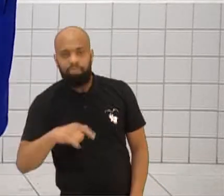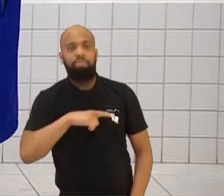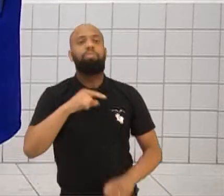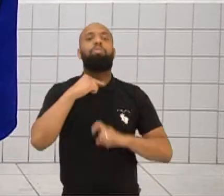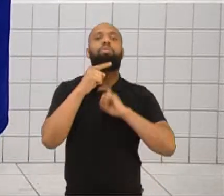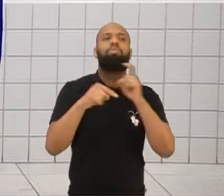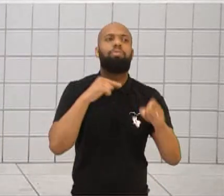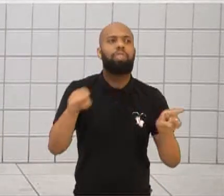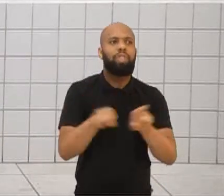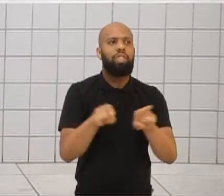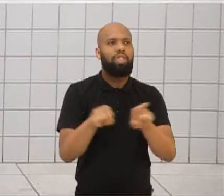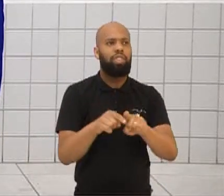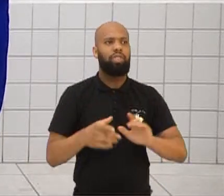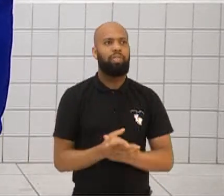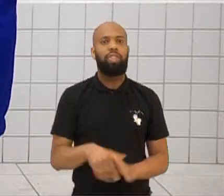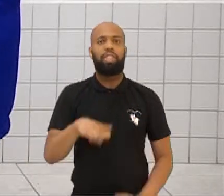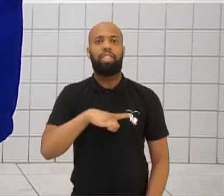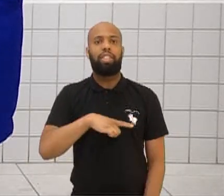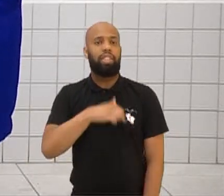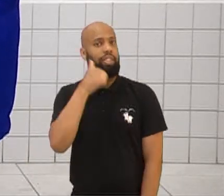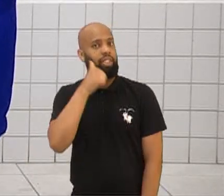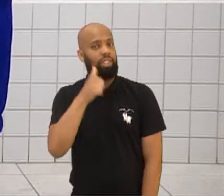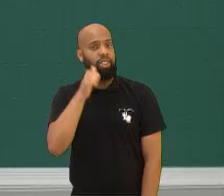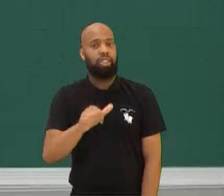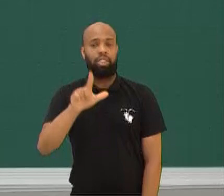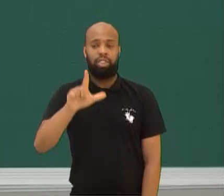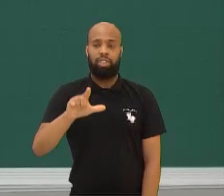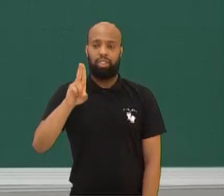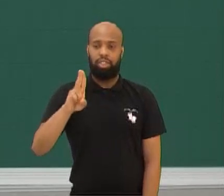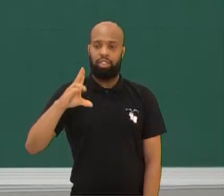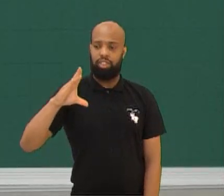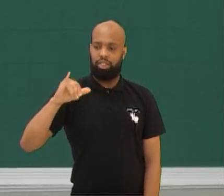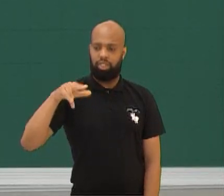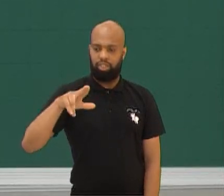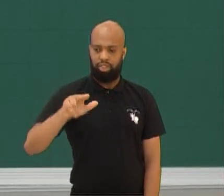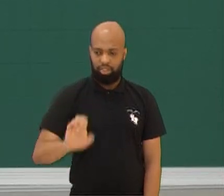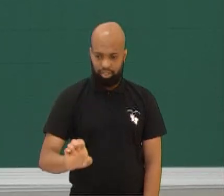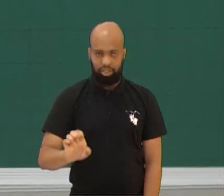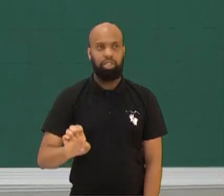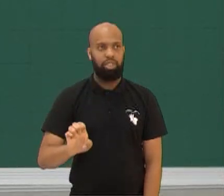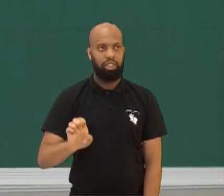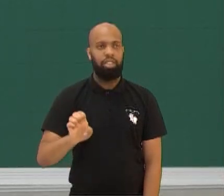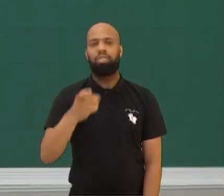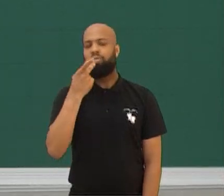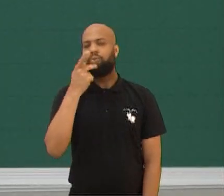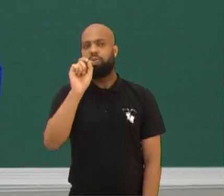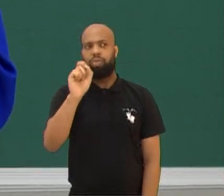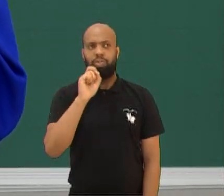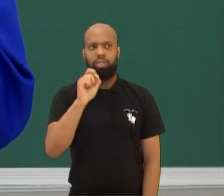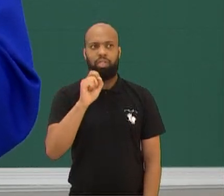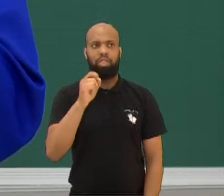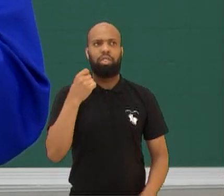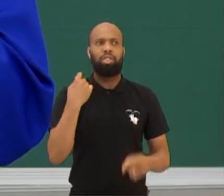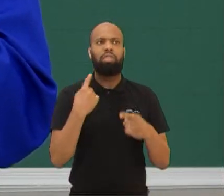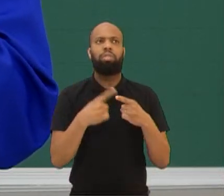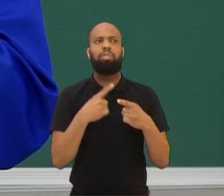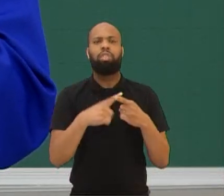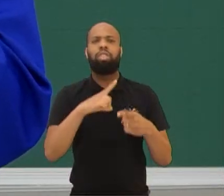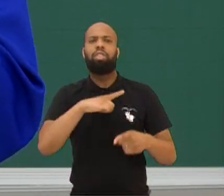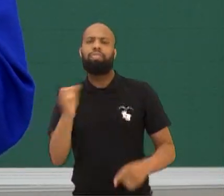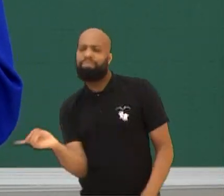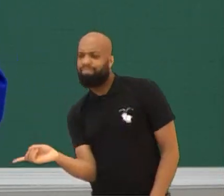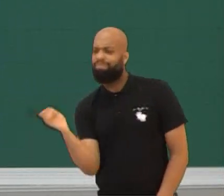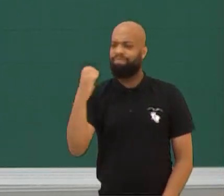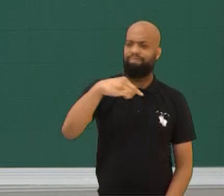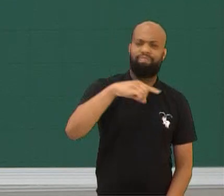dúvida, professora, bem essa aqui. Ai, ó. que bom. A Luciana Schmitz está perguntando assim, a mesma que ela que estava só para nossa aula. Por que tem que ser no sentido anti-horário?